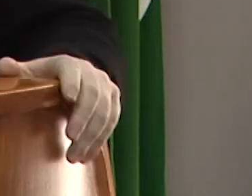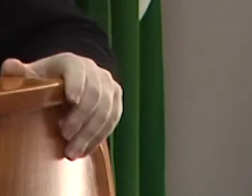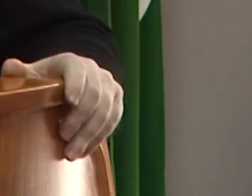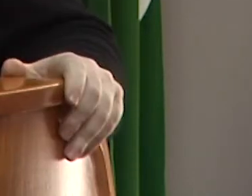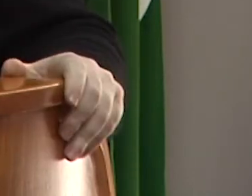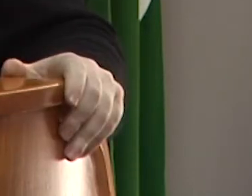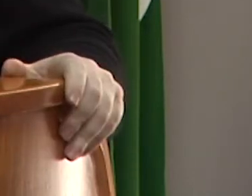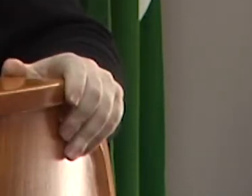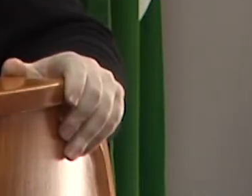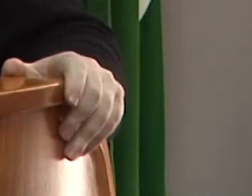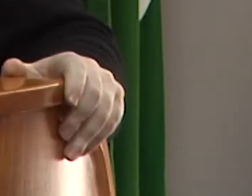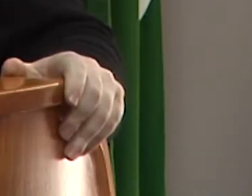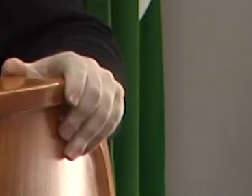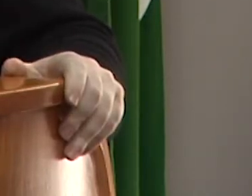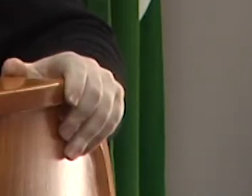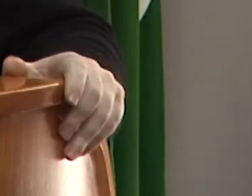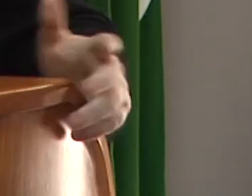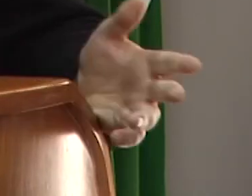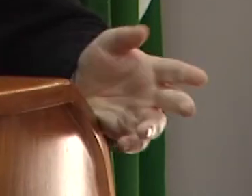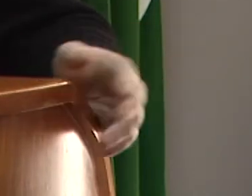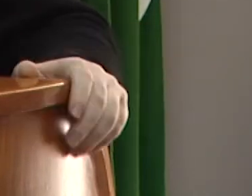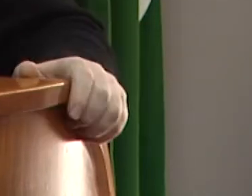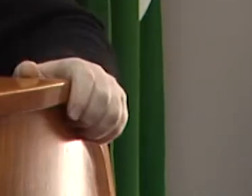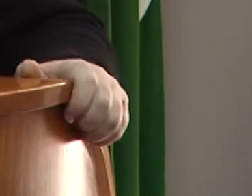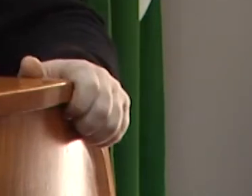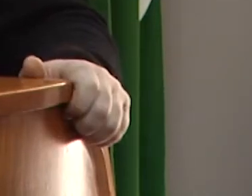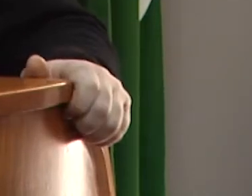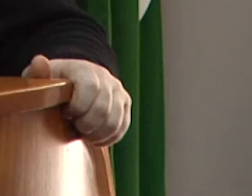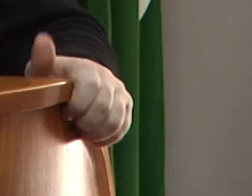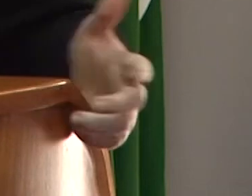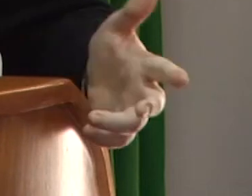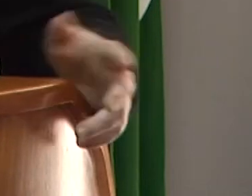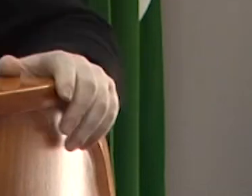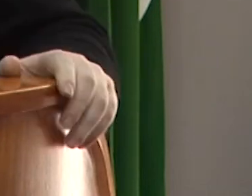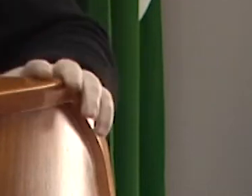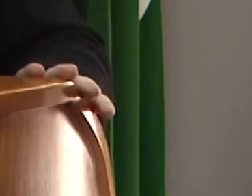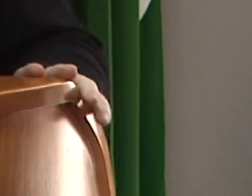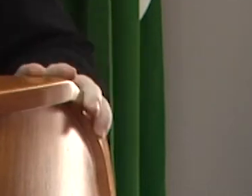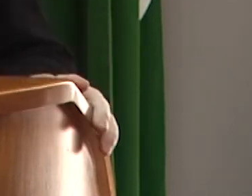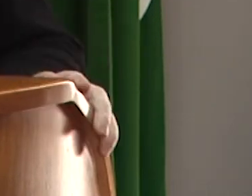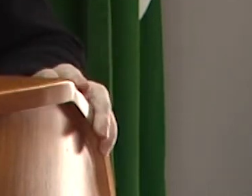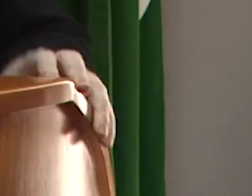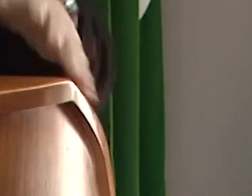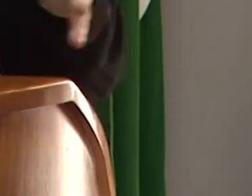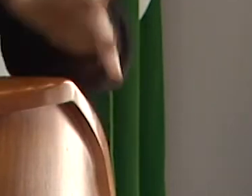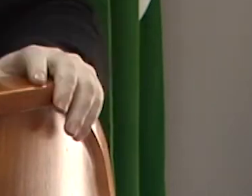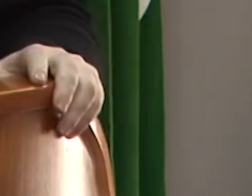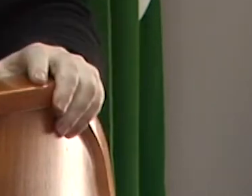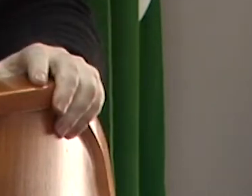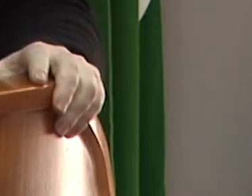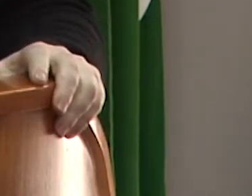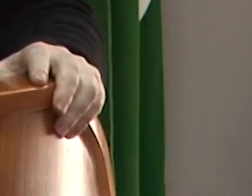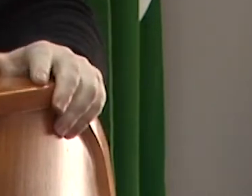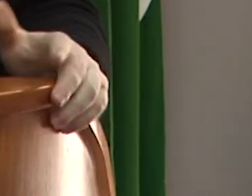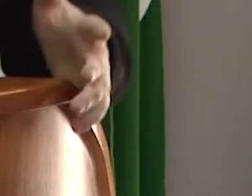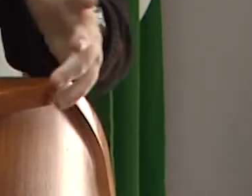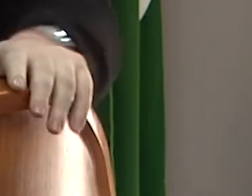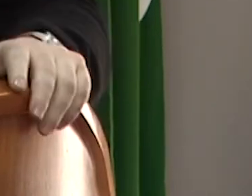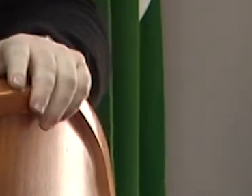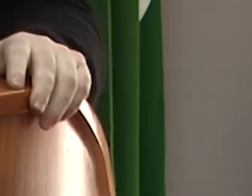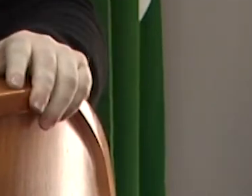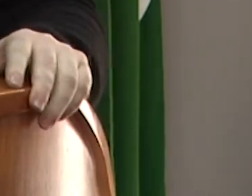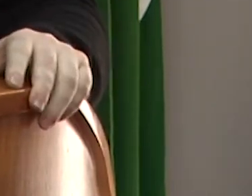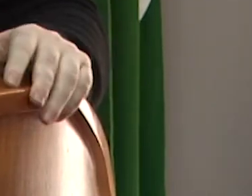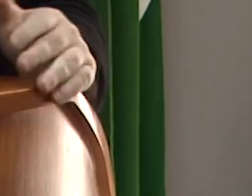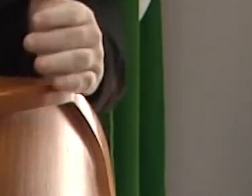reunia todas as qualidades, que tinha condições de fazer com que o país realmente estivesse onde a